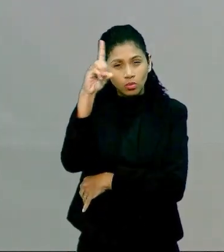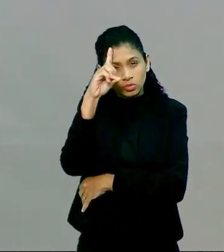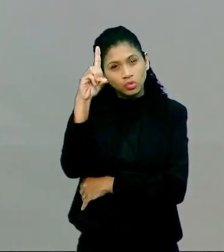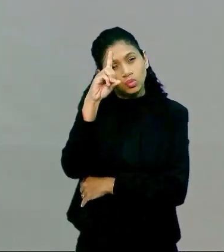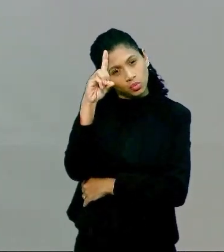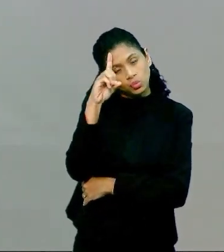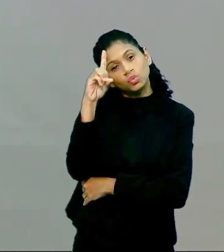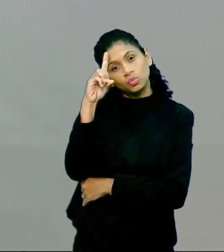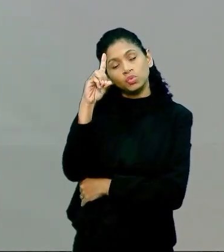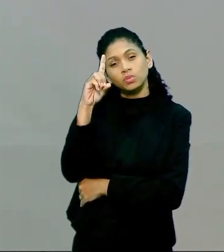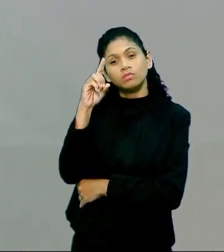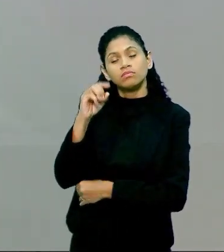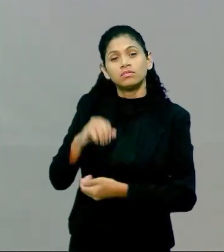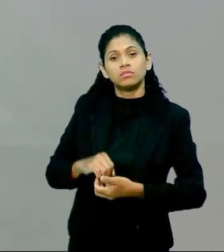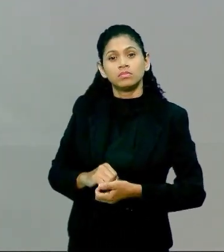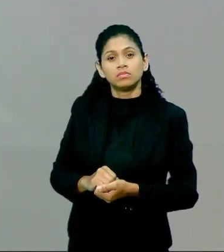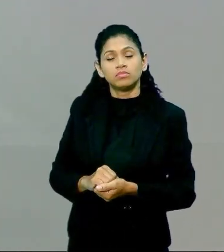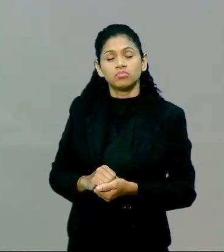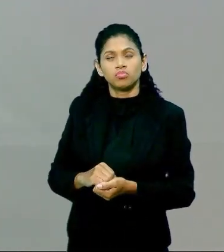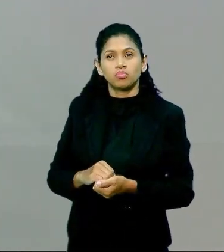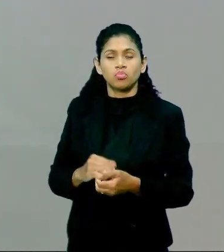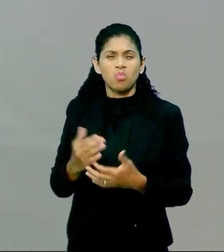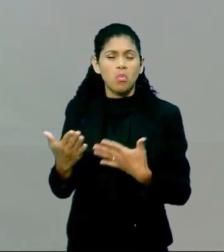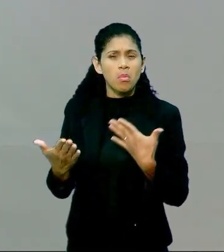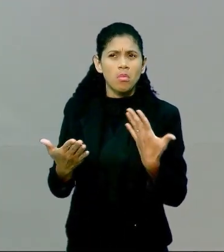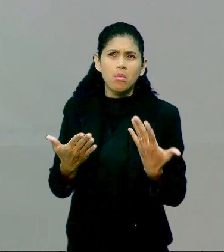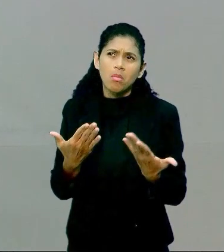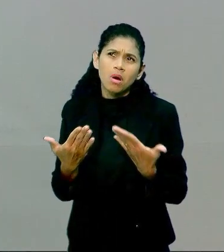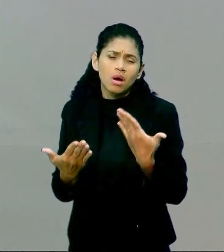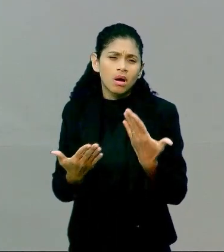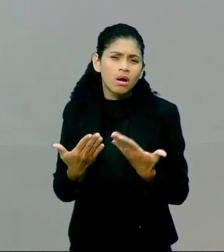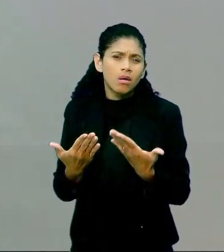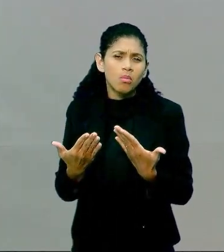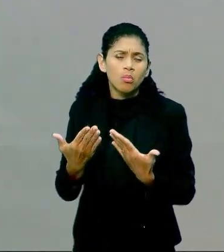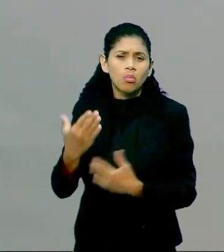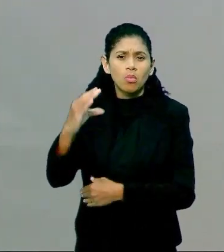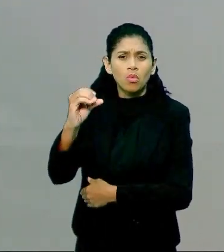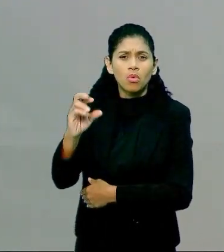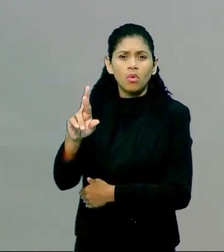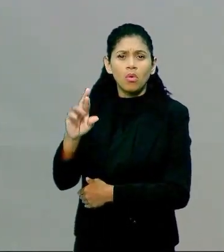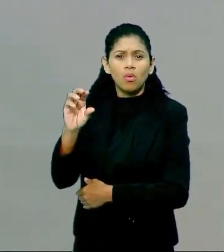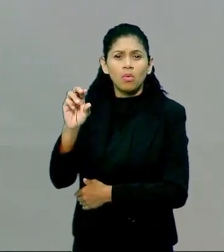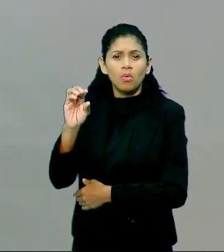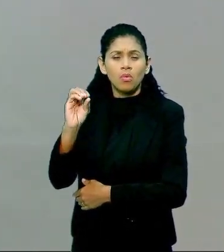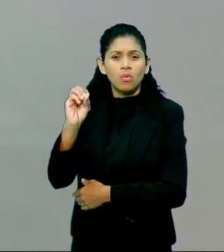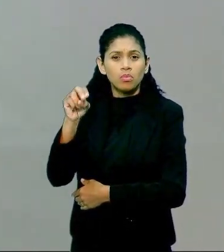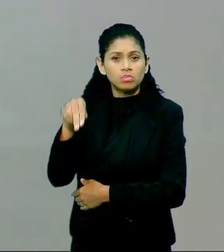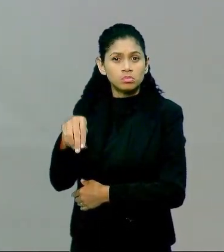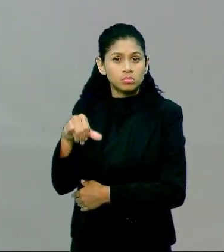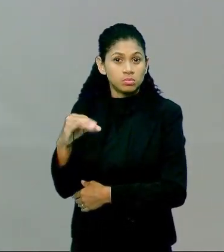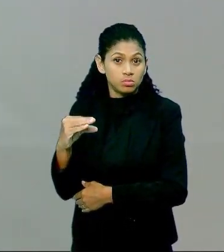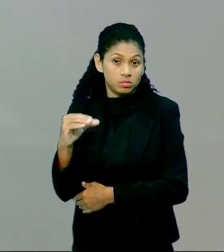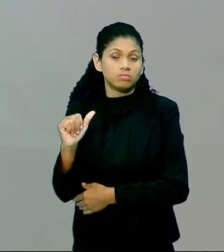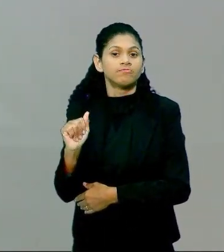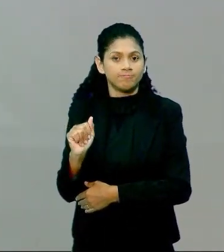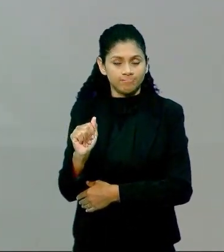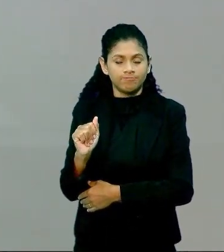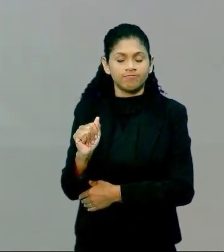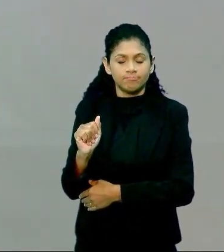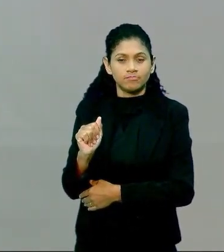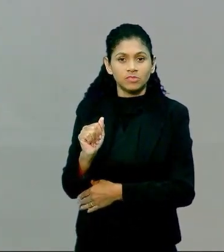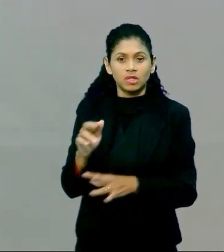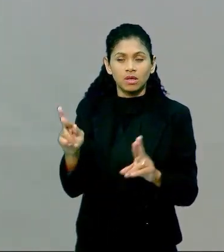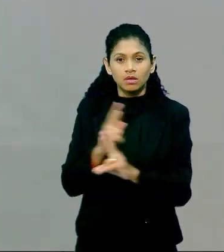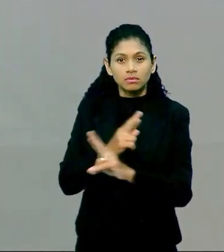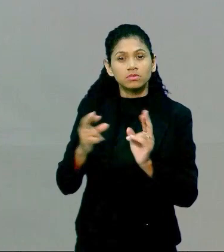fosse uma crônica, é uma analogia da crônica, crônica do português, aquela referência do